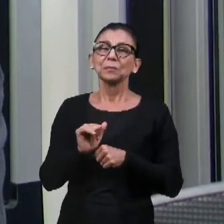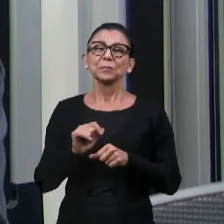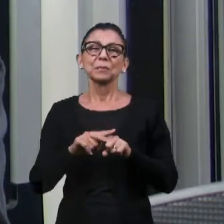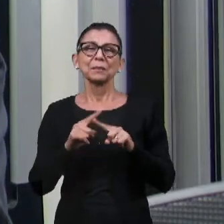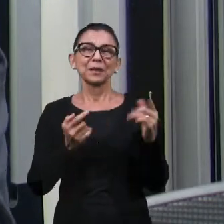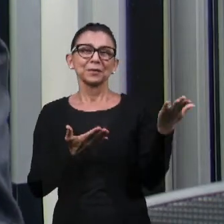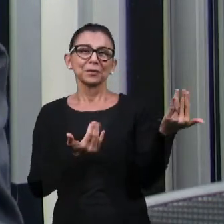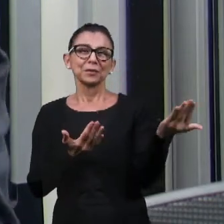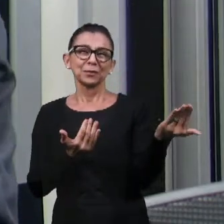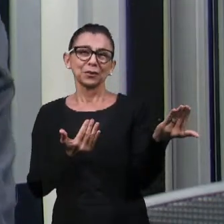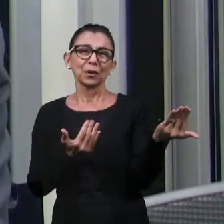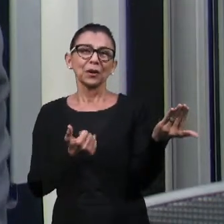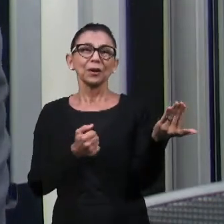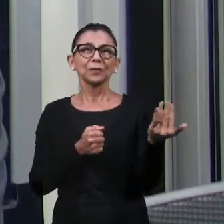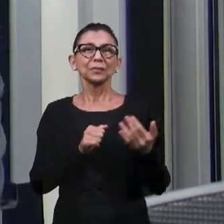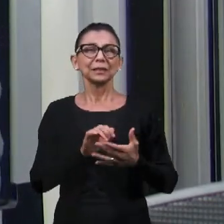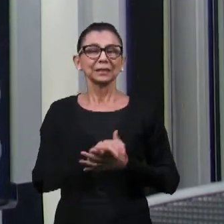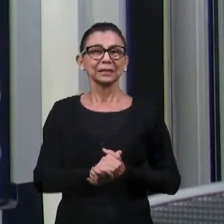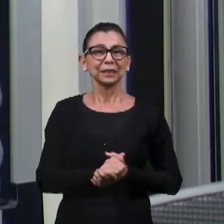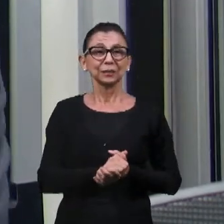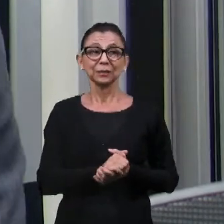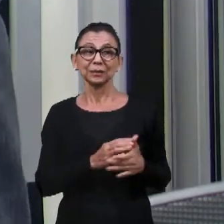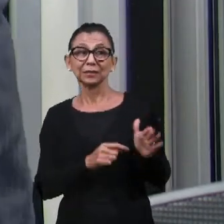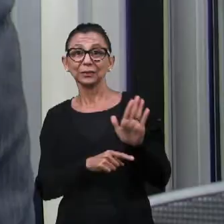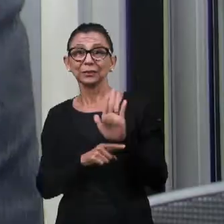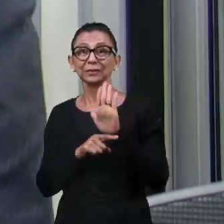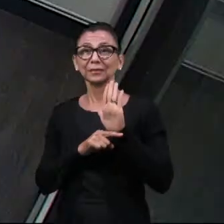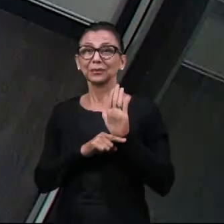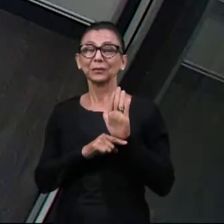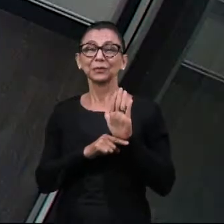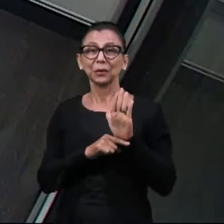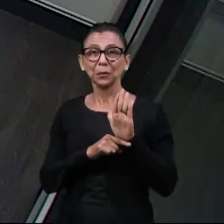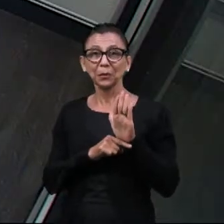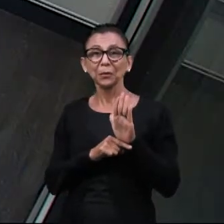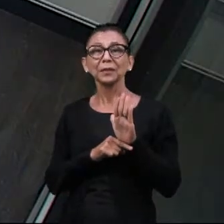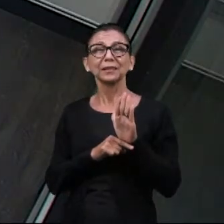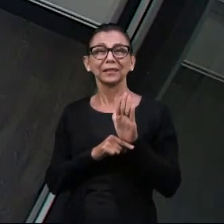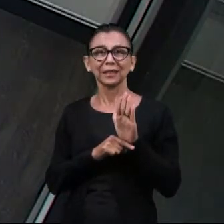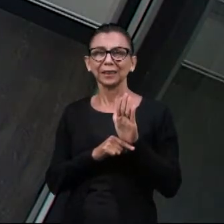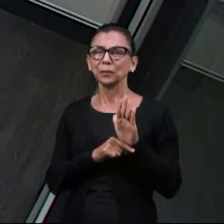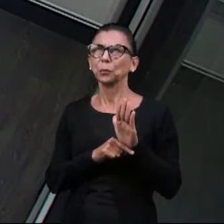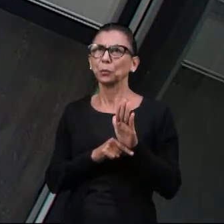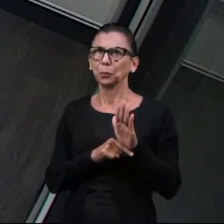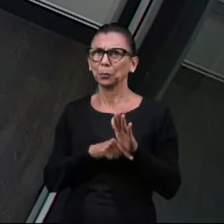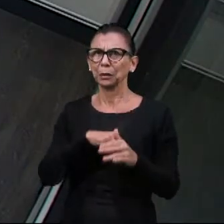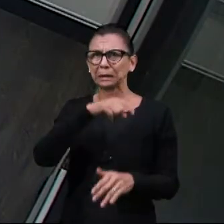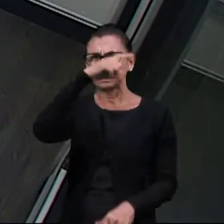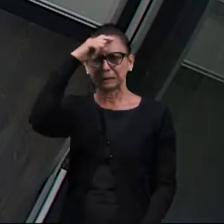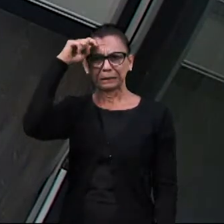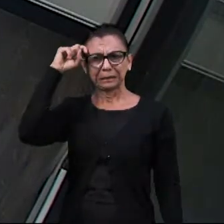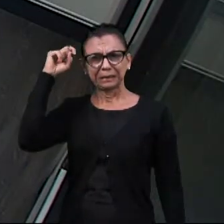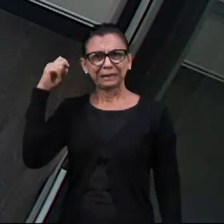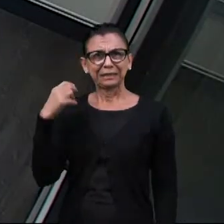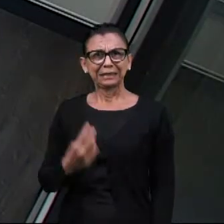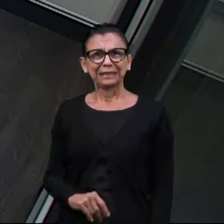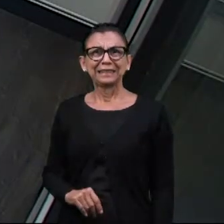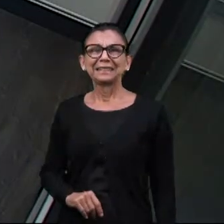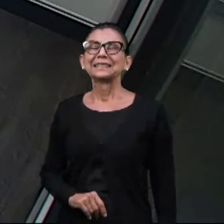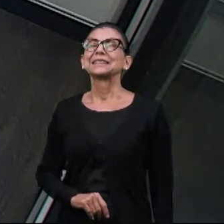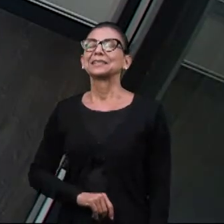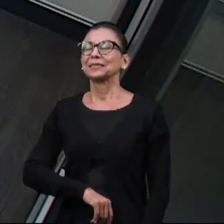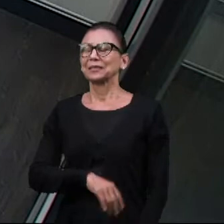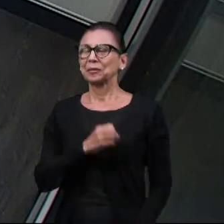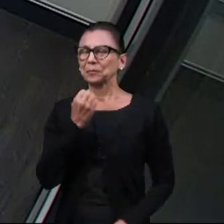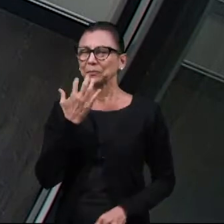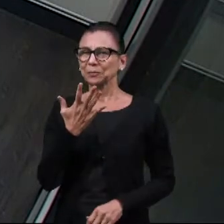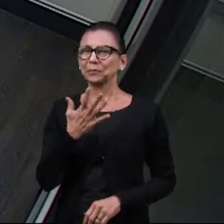ensinar a instalar o equipamento, a mover, a trazer. Isso deu trabalho, mas foi gracioso e